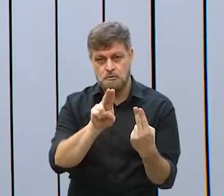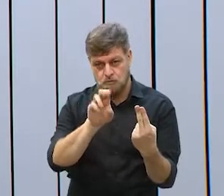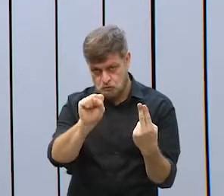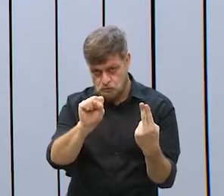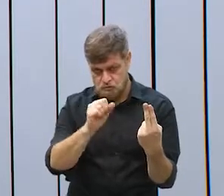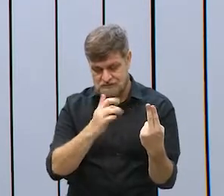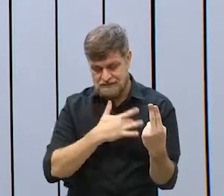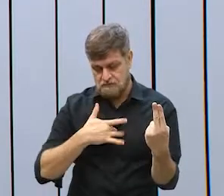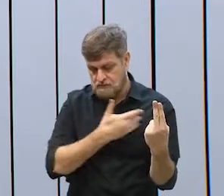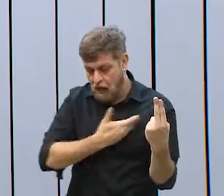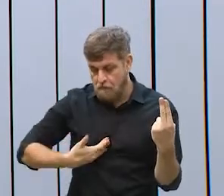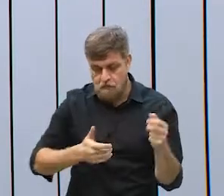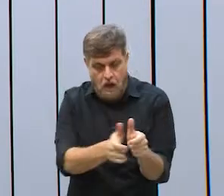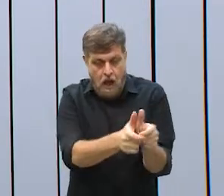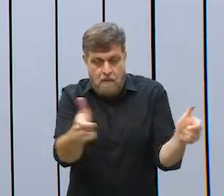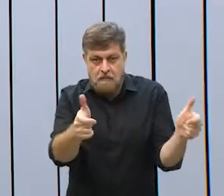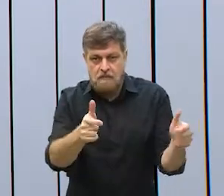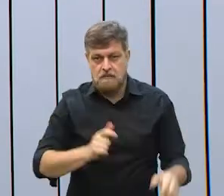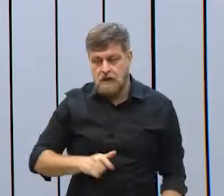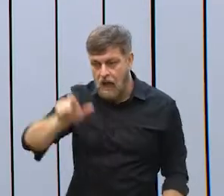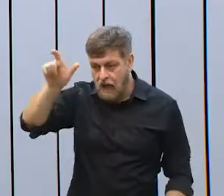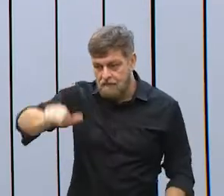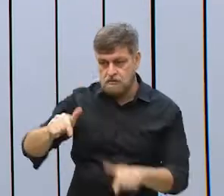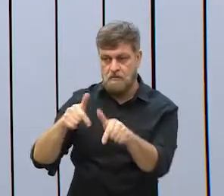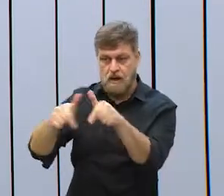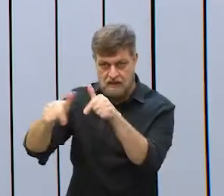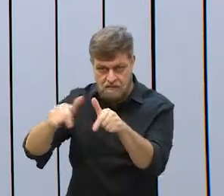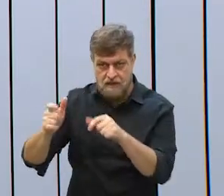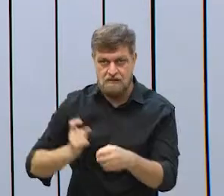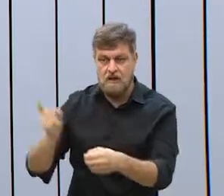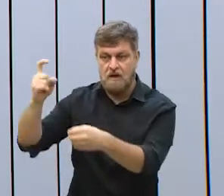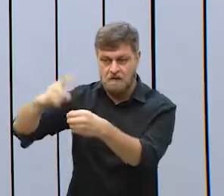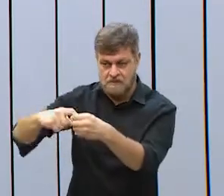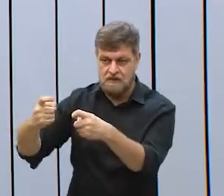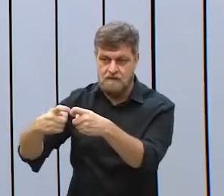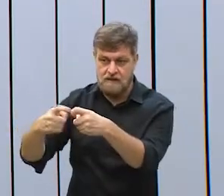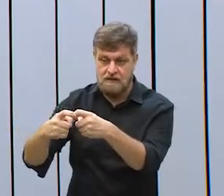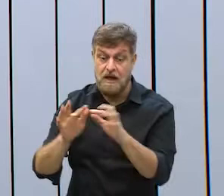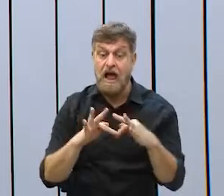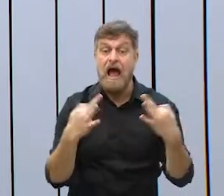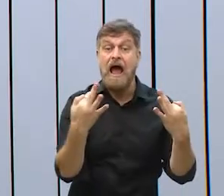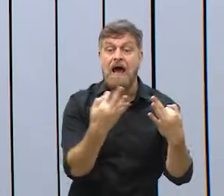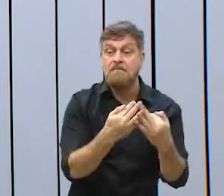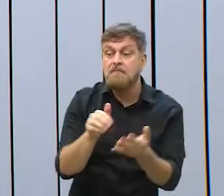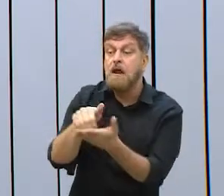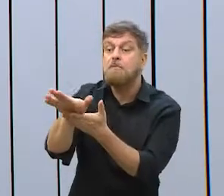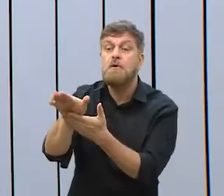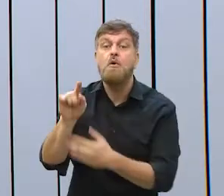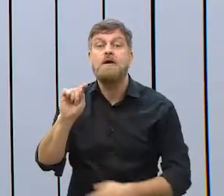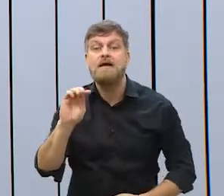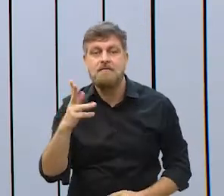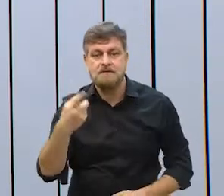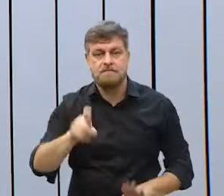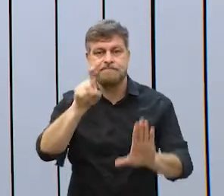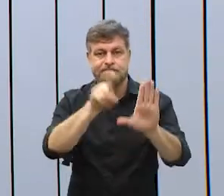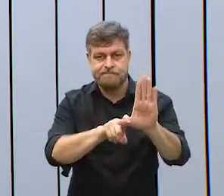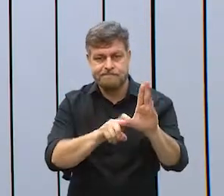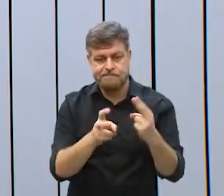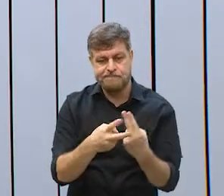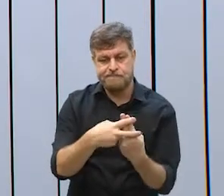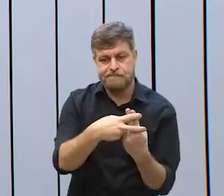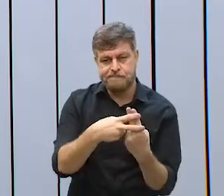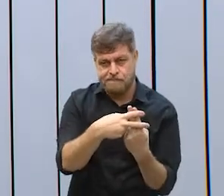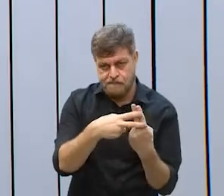o trabalhador, às vezes, consegue o convênio lá na empresa. Ele é demitido, toda a família perde o convênio. Então, Exato. o SUS dependente aumenta.